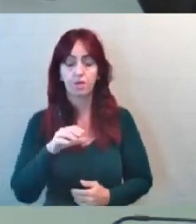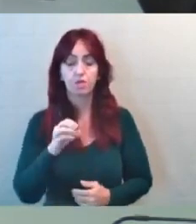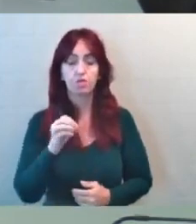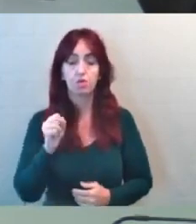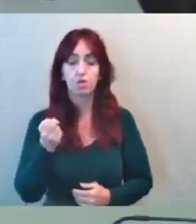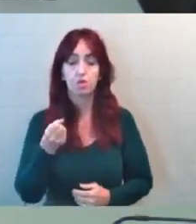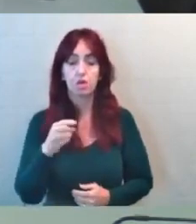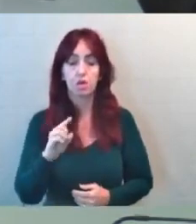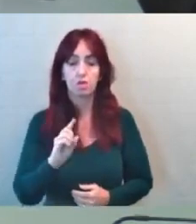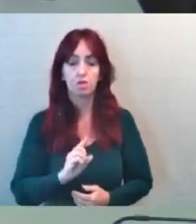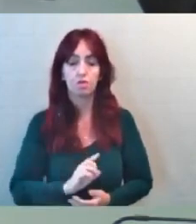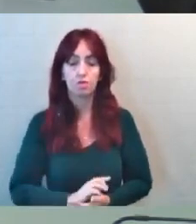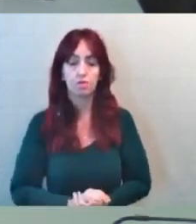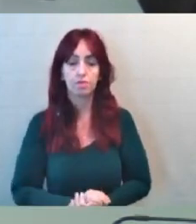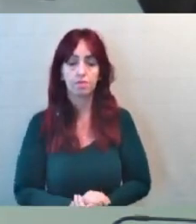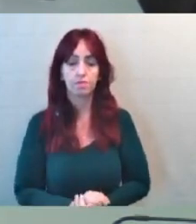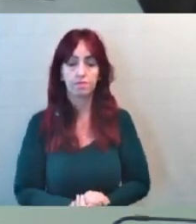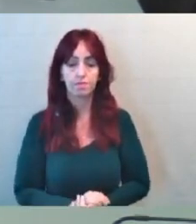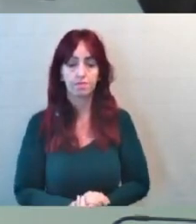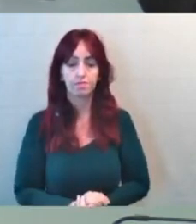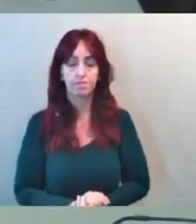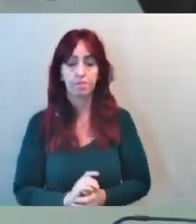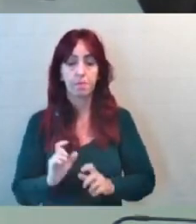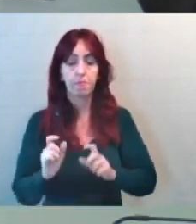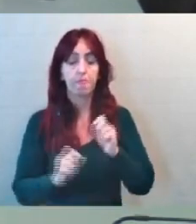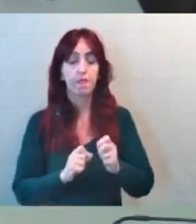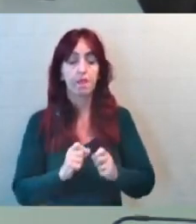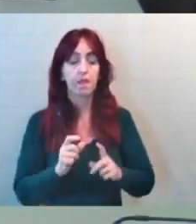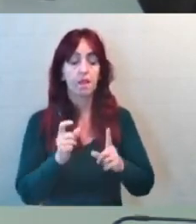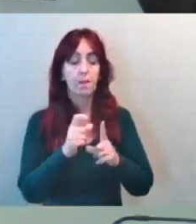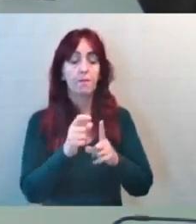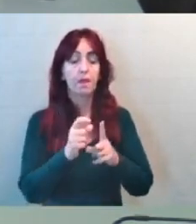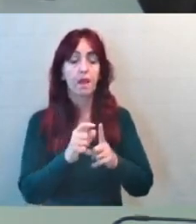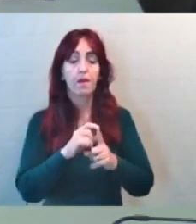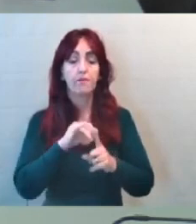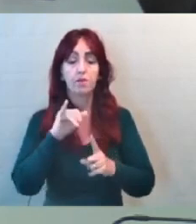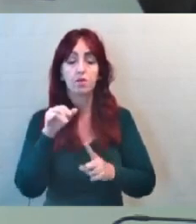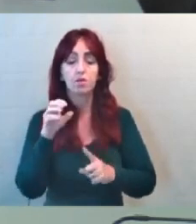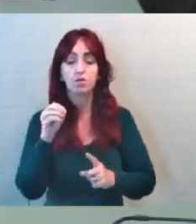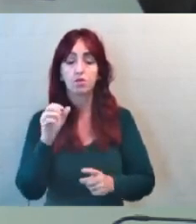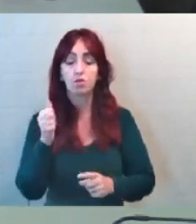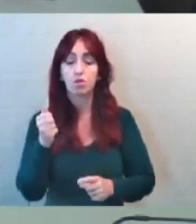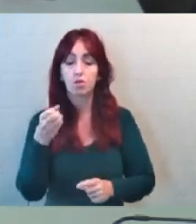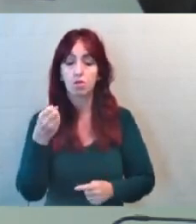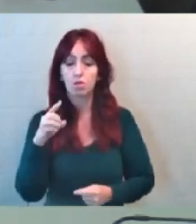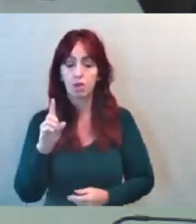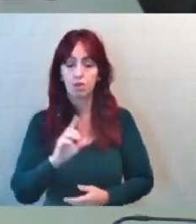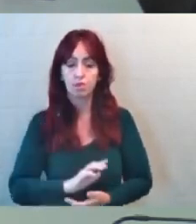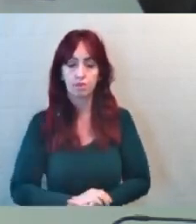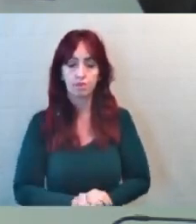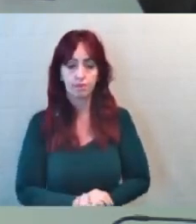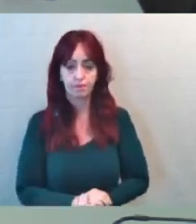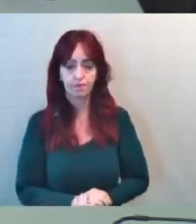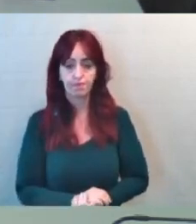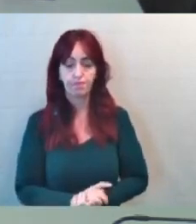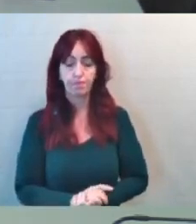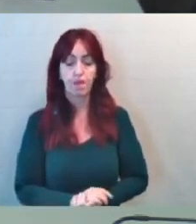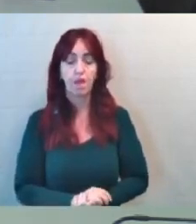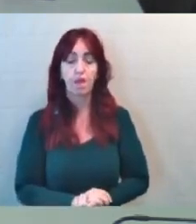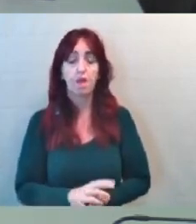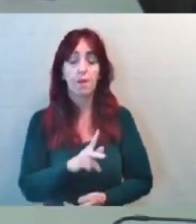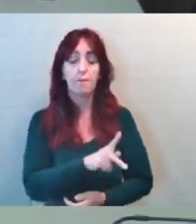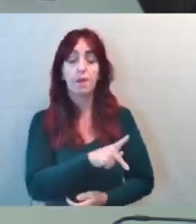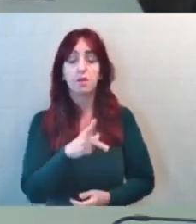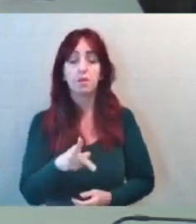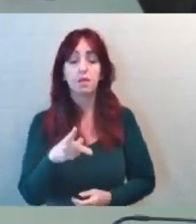o microfone, né? Quem está com a palavra agora é João Kerlisson. Ele é o presidente da